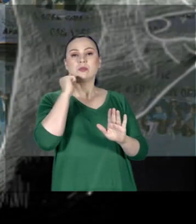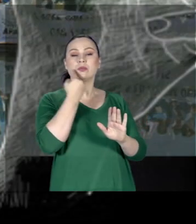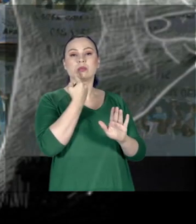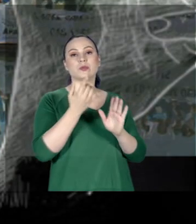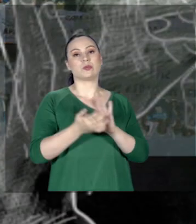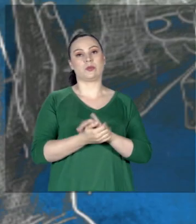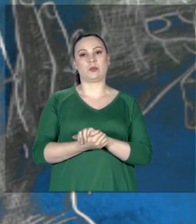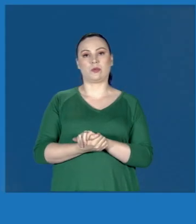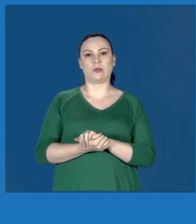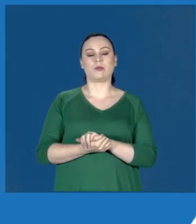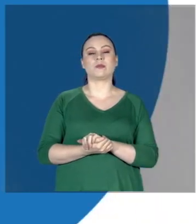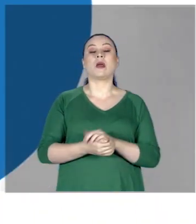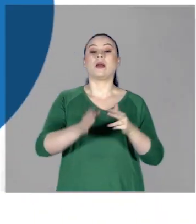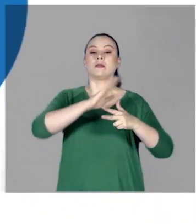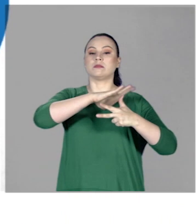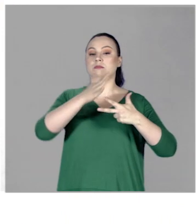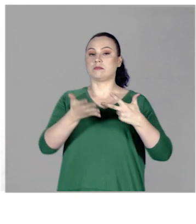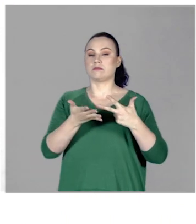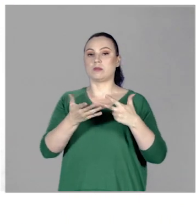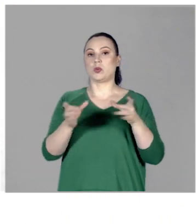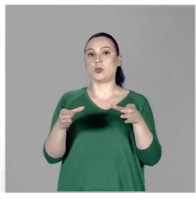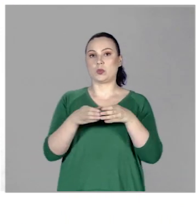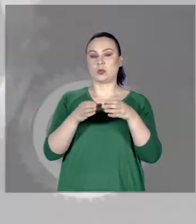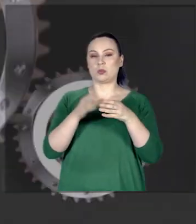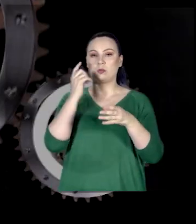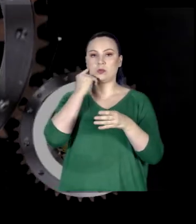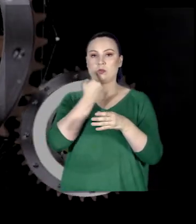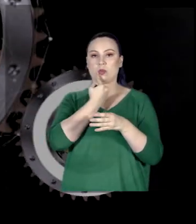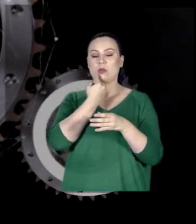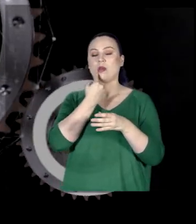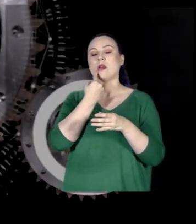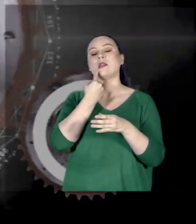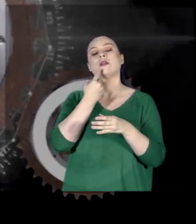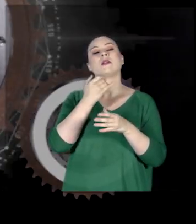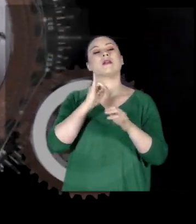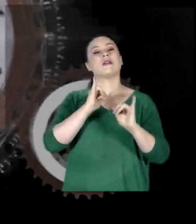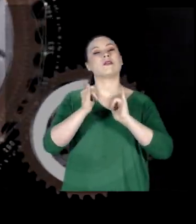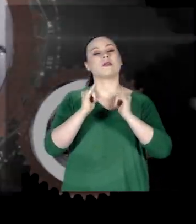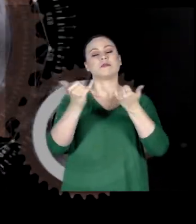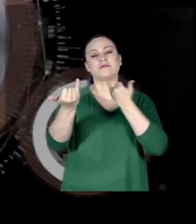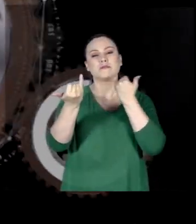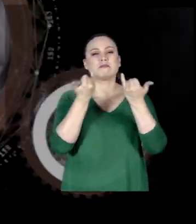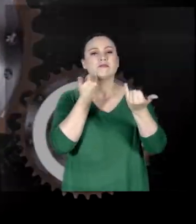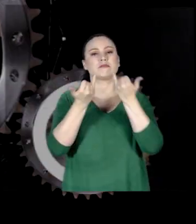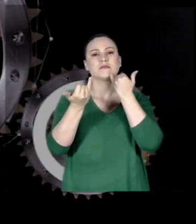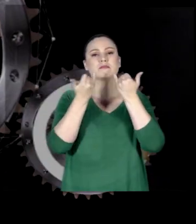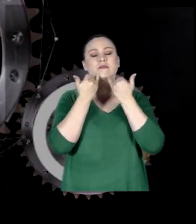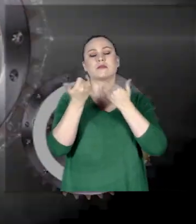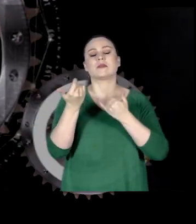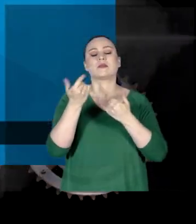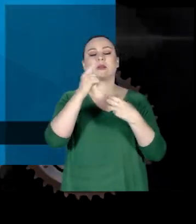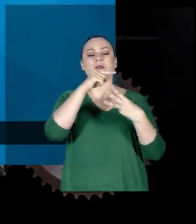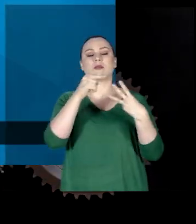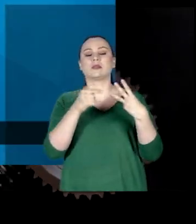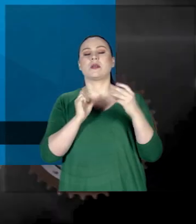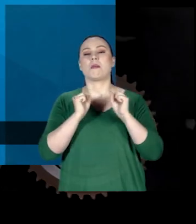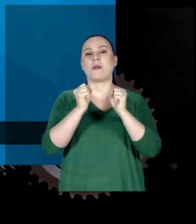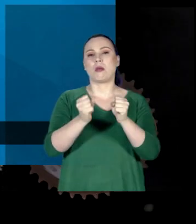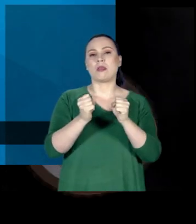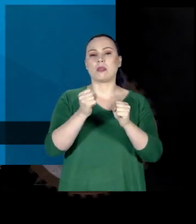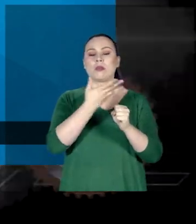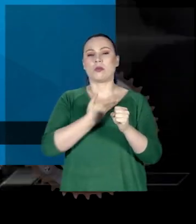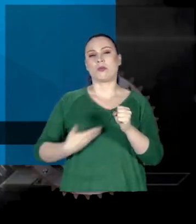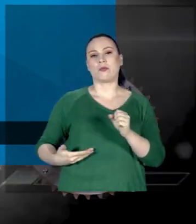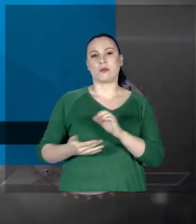aos surdos. Pelo Libras Gov, esta comunidade terá acesso a informações relacionadas aos três poderes, através de